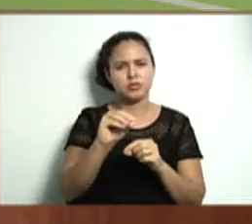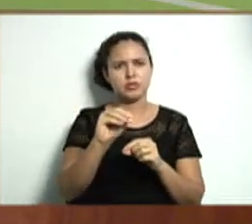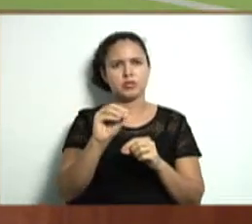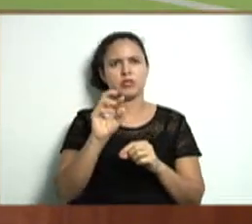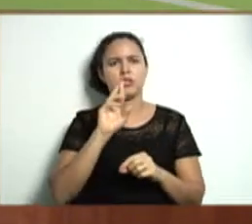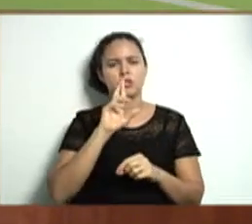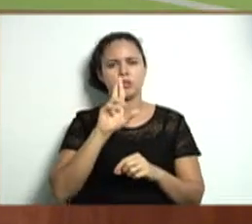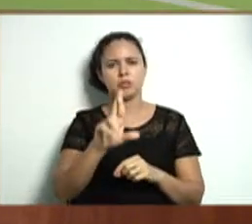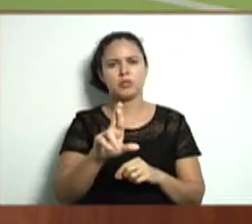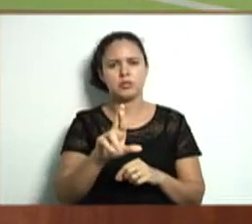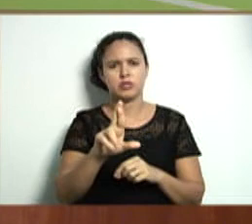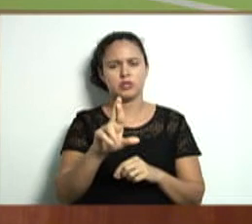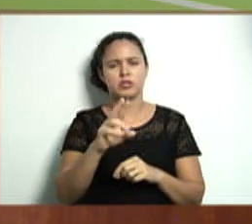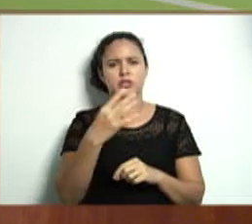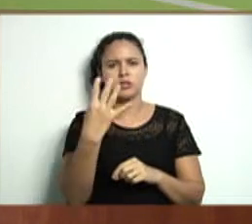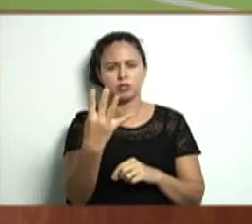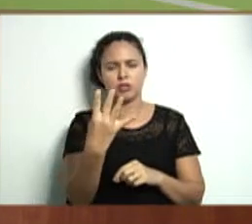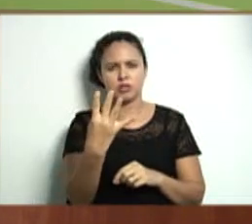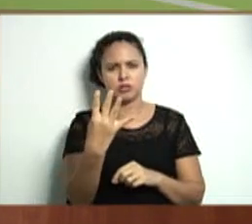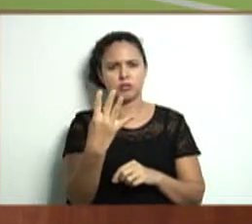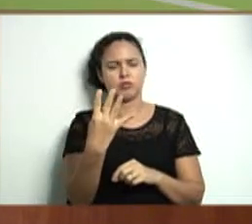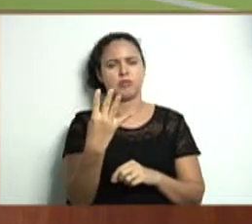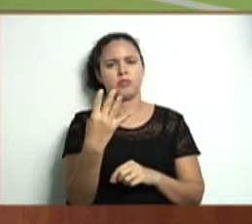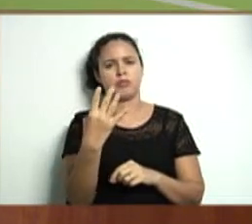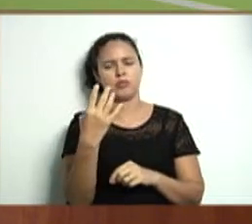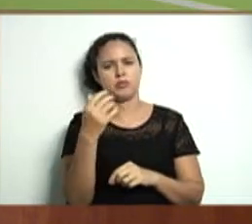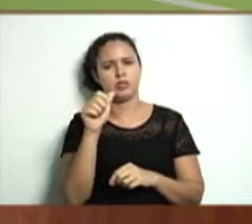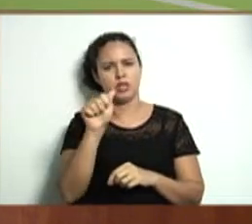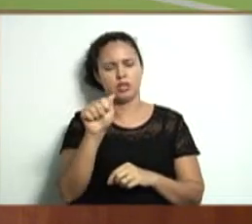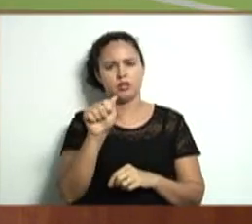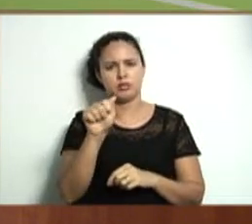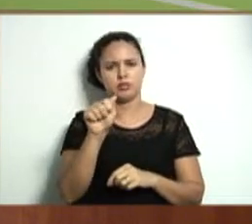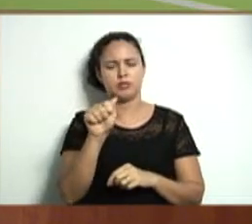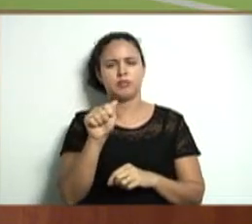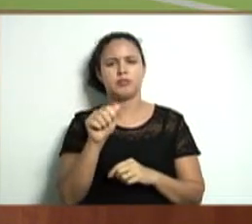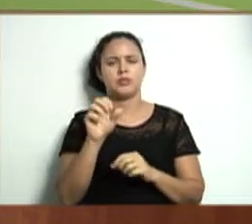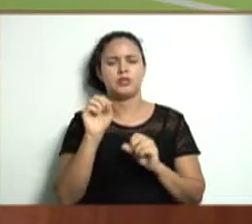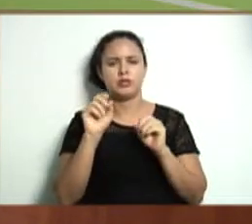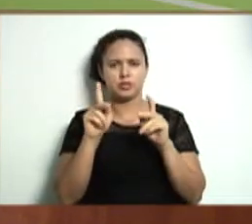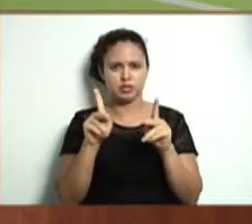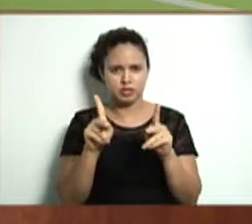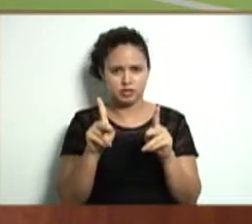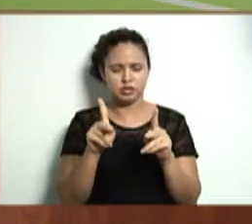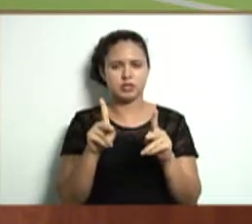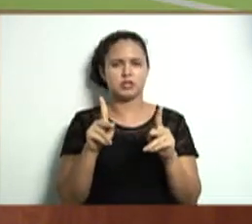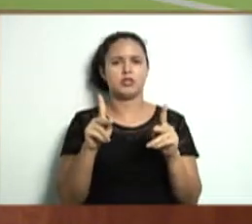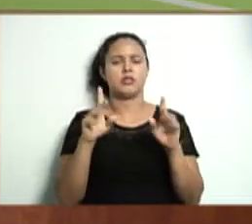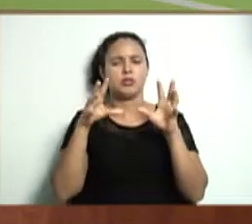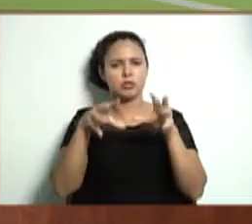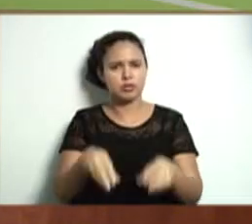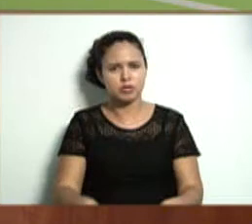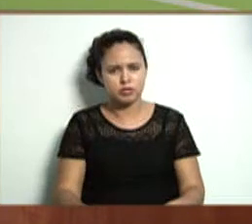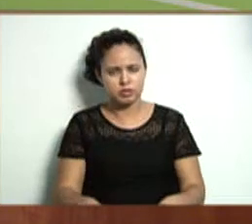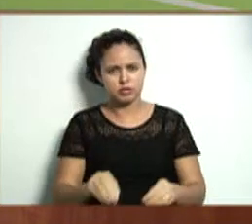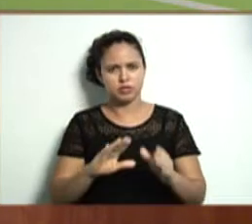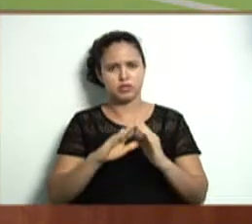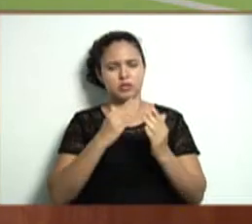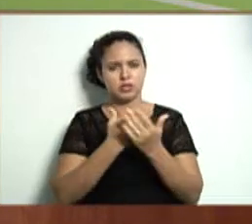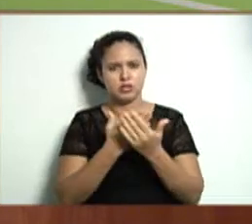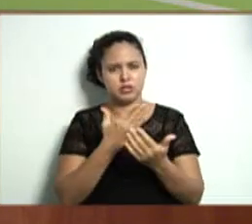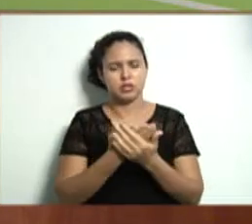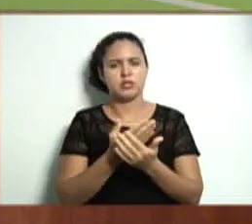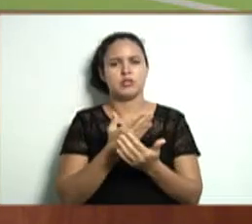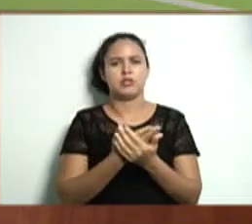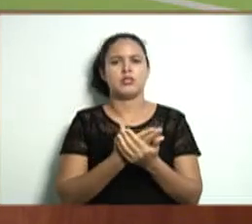resposta da 4 era a letra A, mas é ele que postou errado e todo mundo lá da Escola Boa Esperança